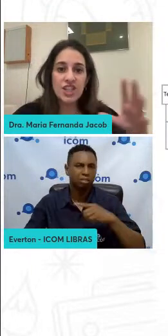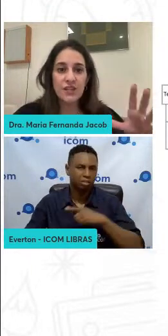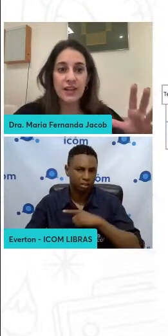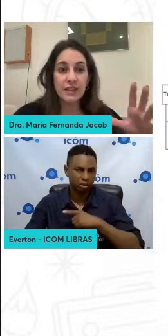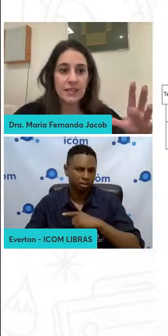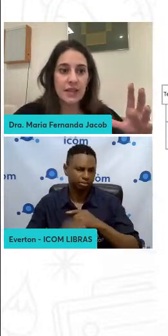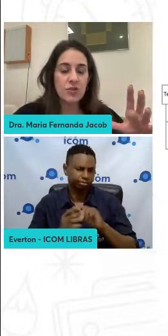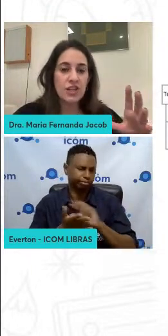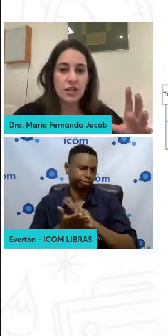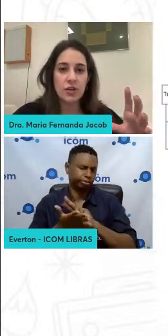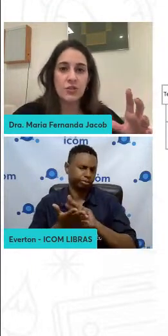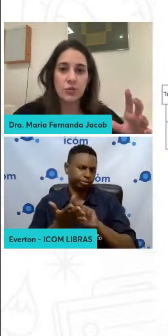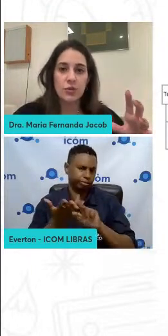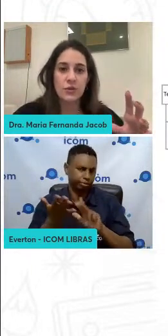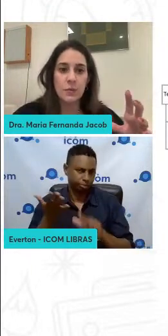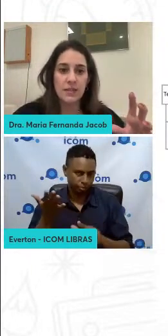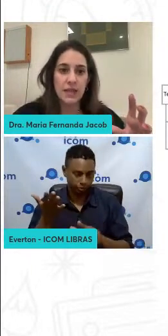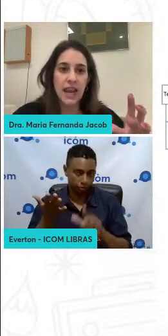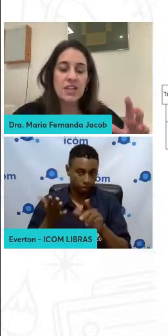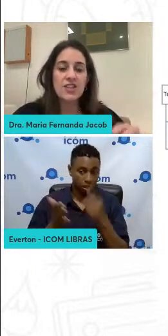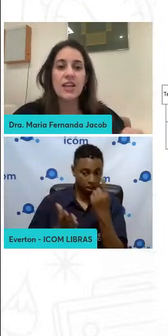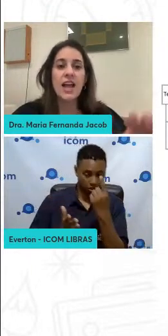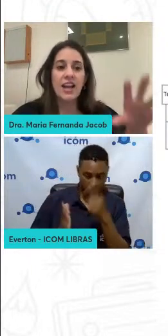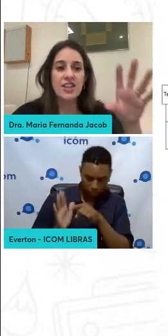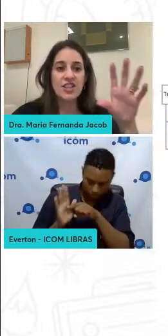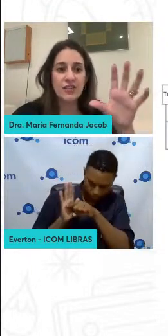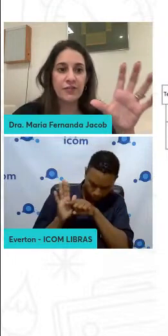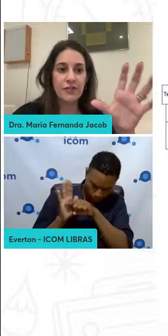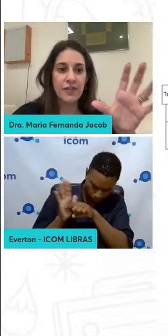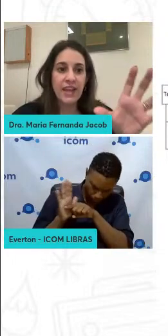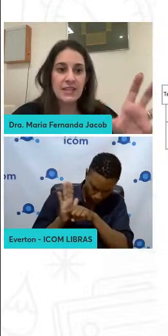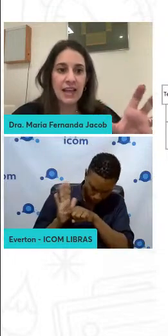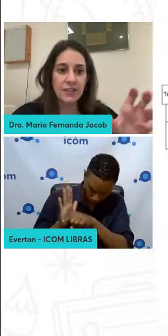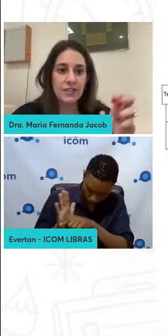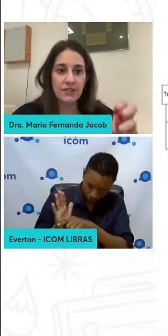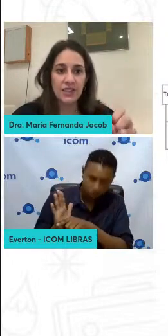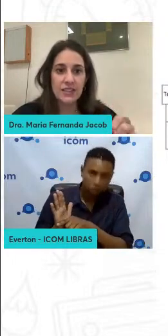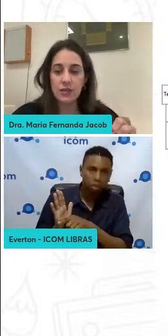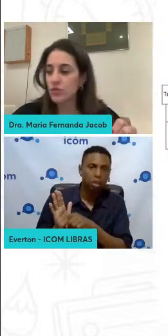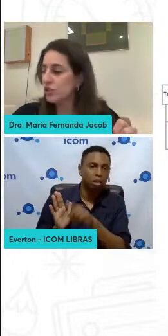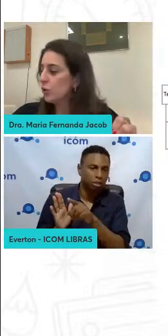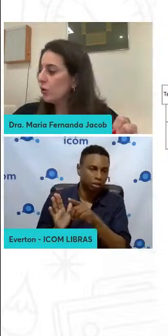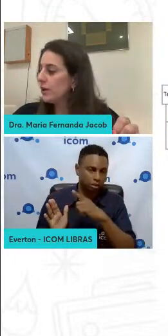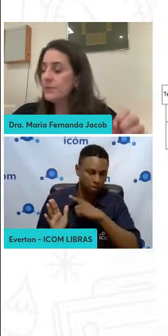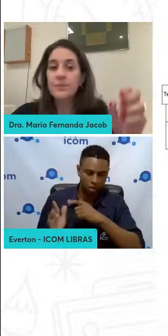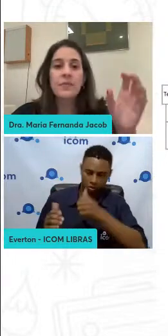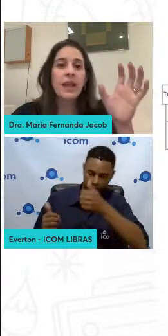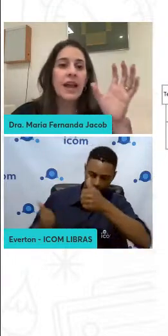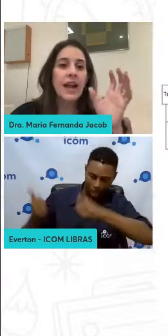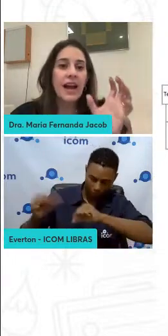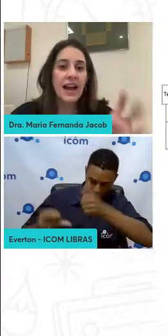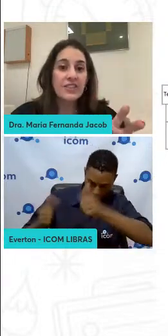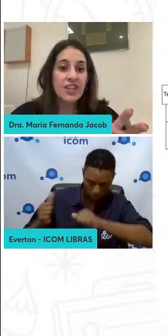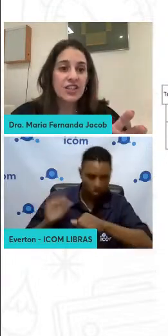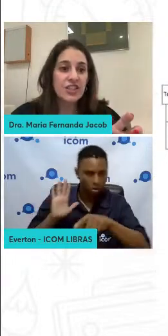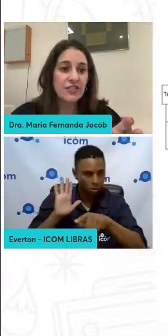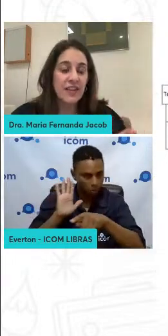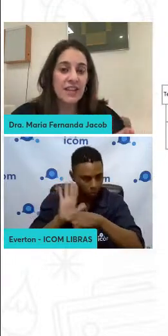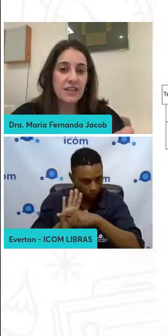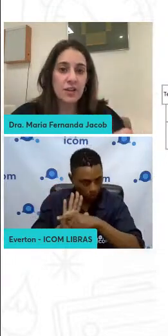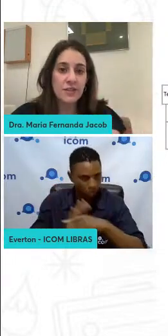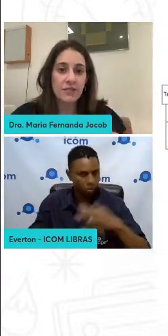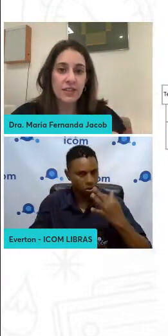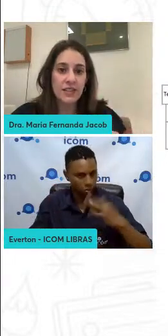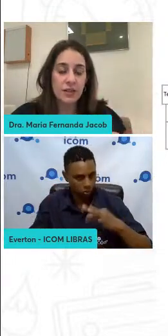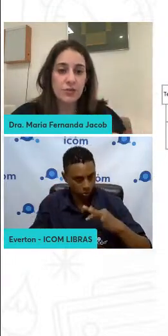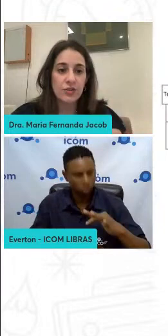Então, quando a gente vai traçar o diagnóstico do nosso paciente, a gente fez lá a nossa avaliação de dor, a gente